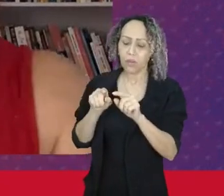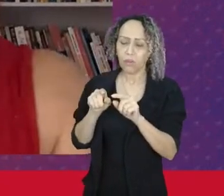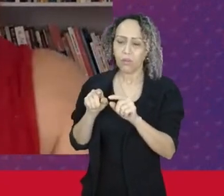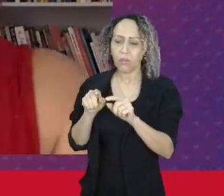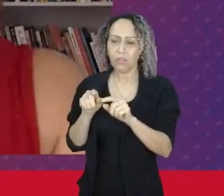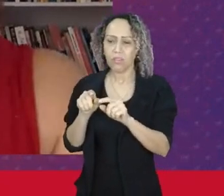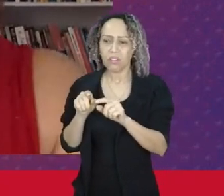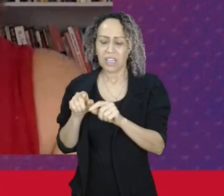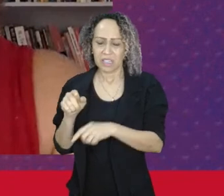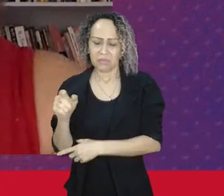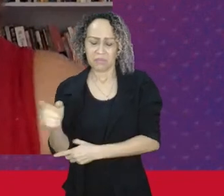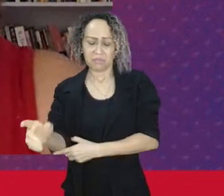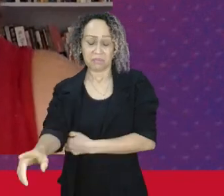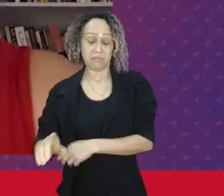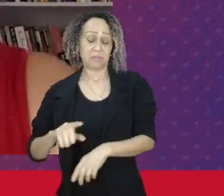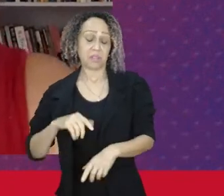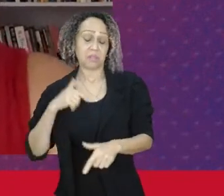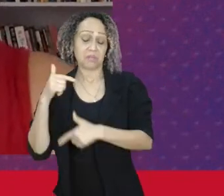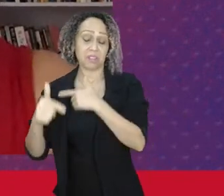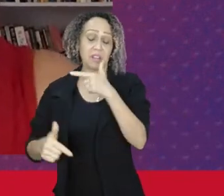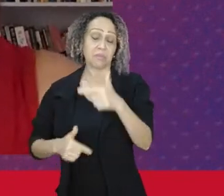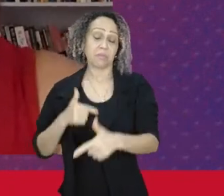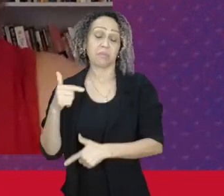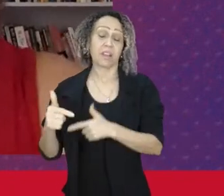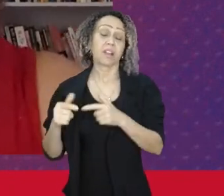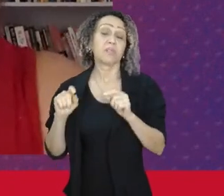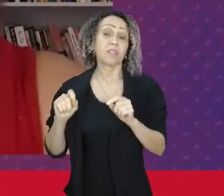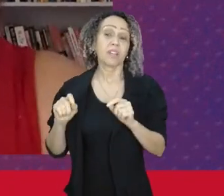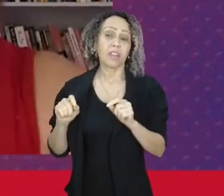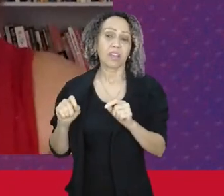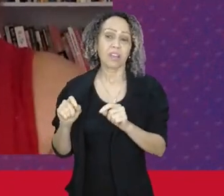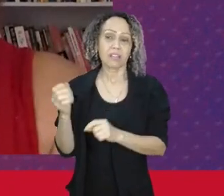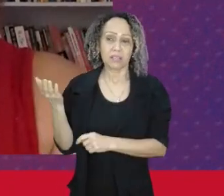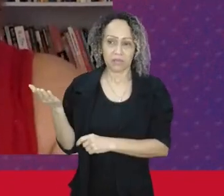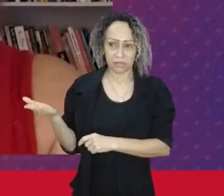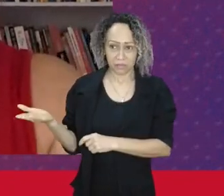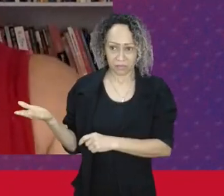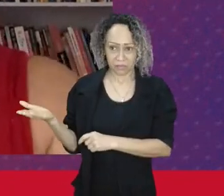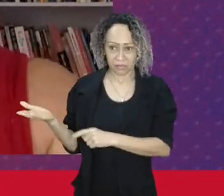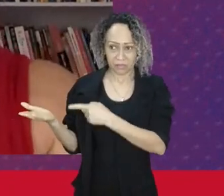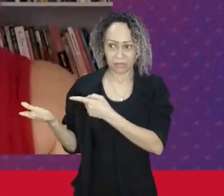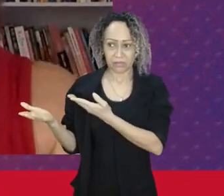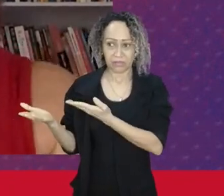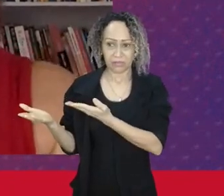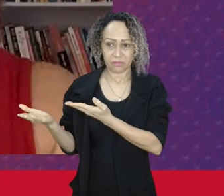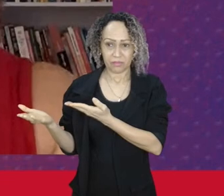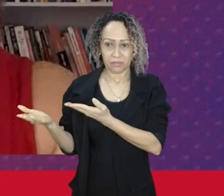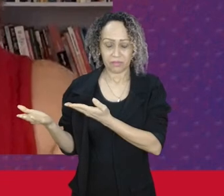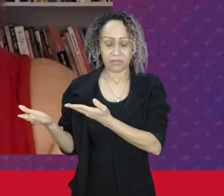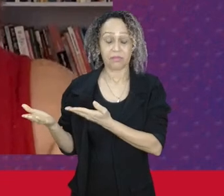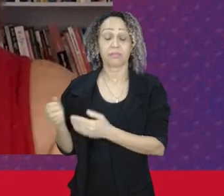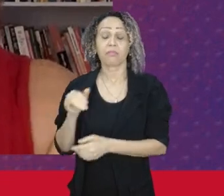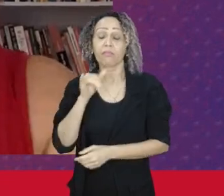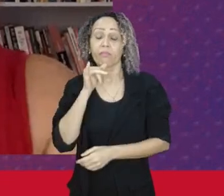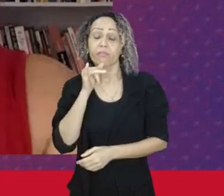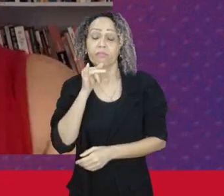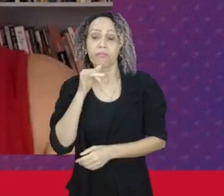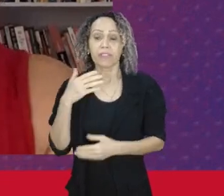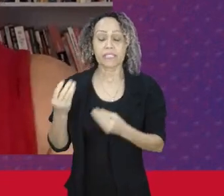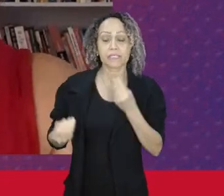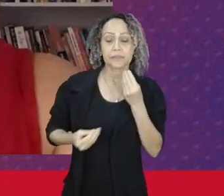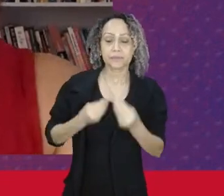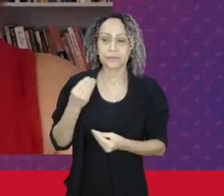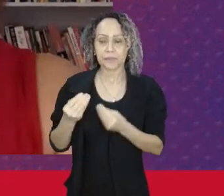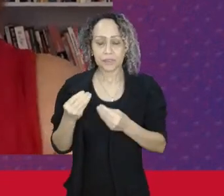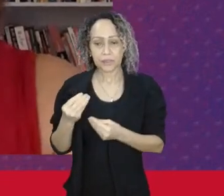trabalho reprodutivo, que é diferente do trabalho produtivo. Na atualidade,